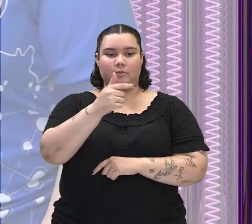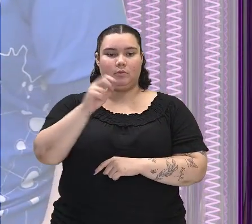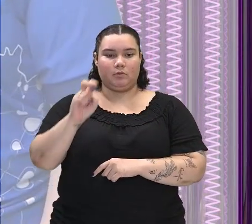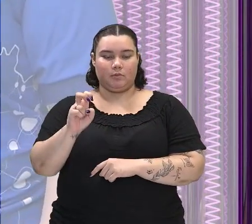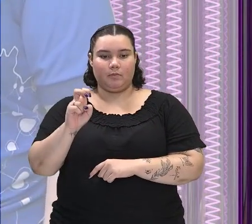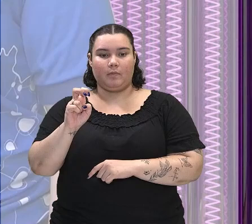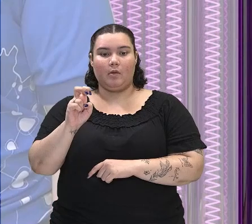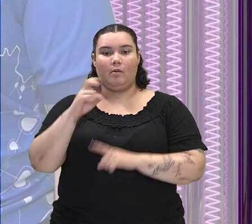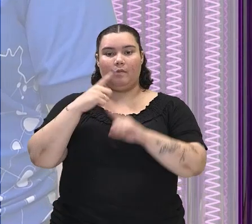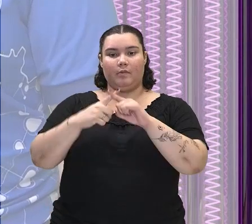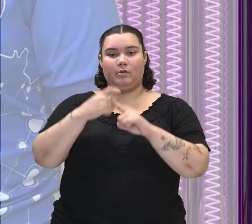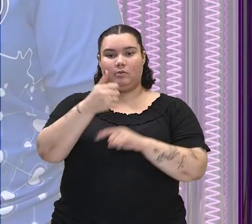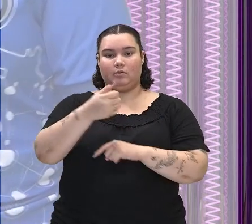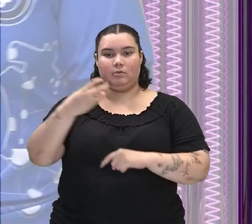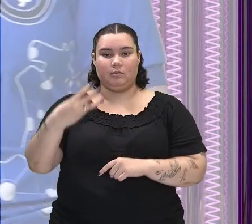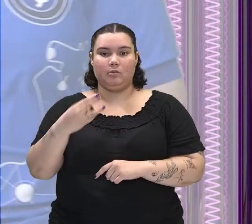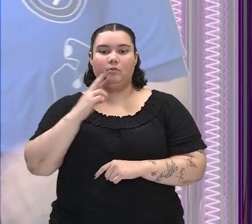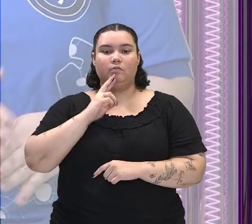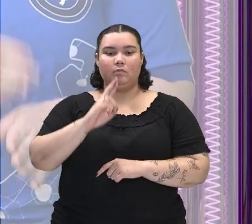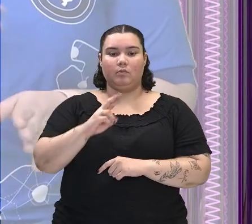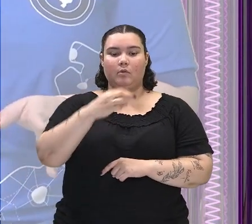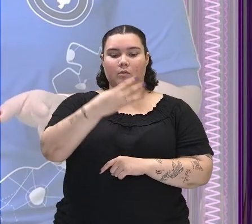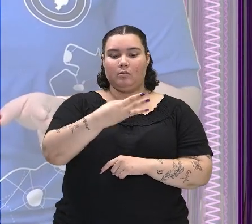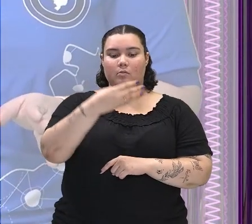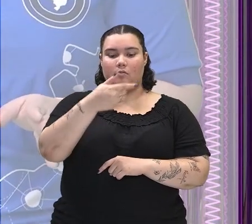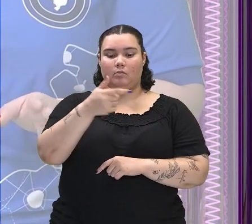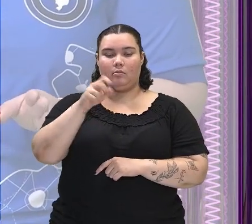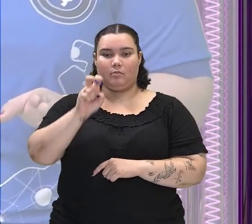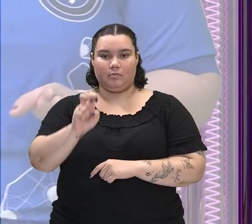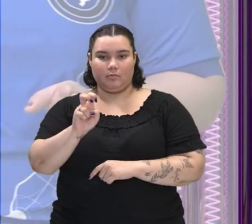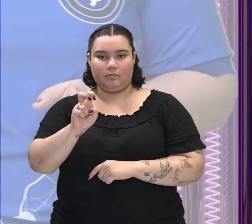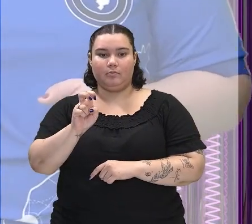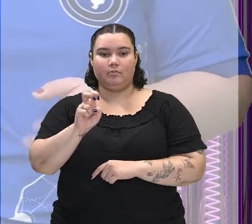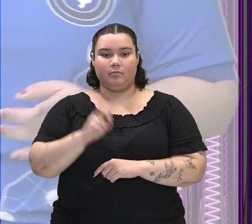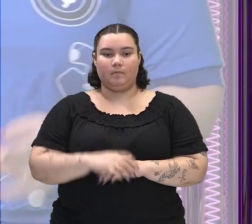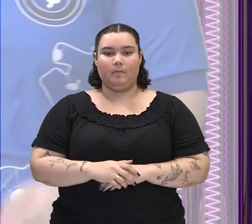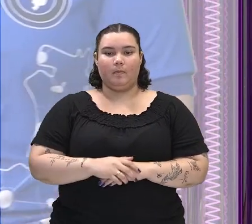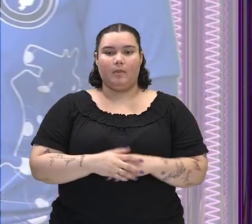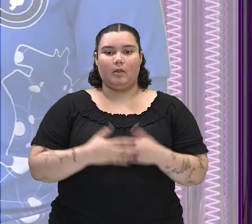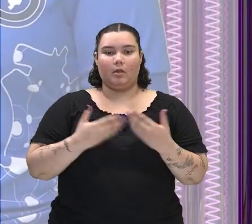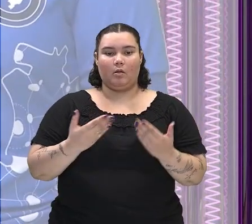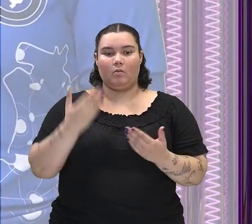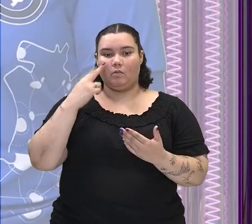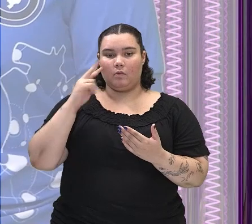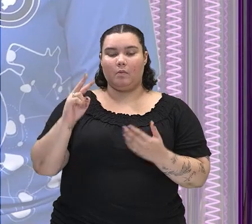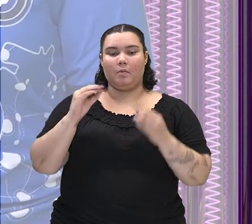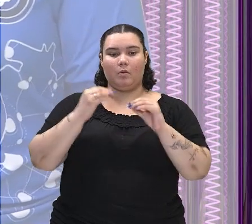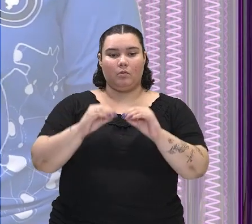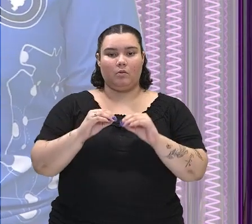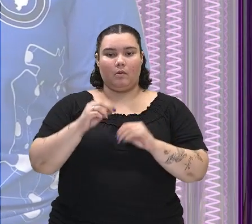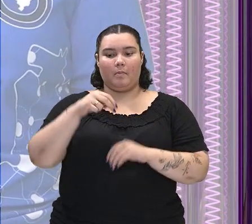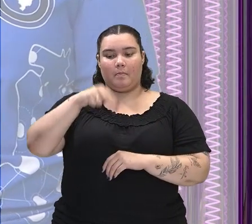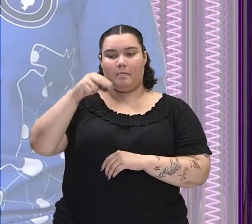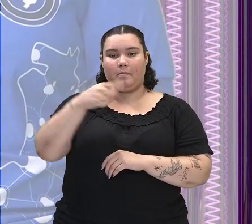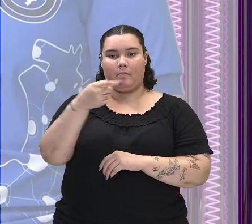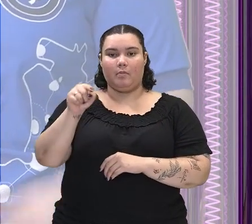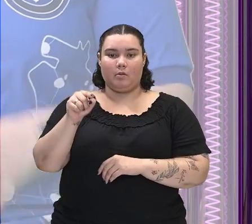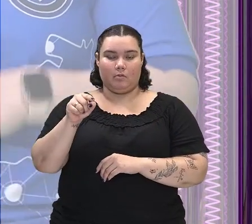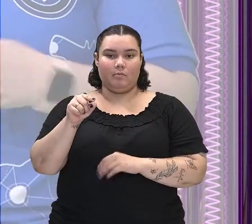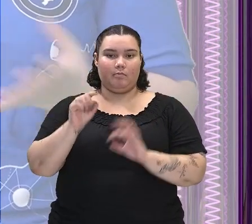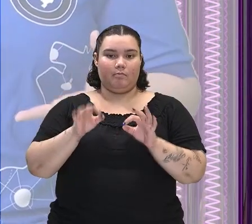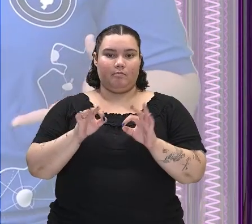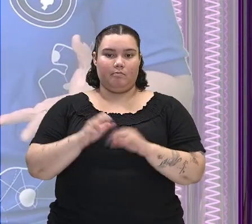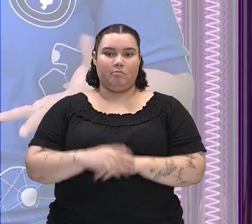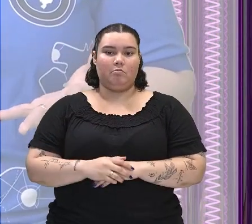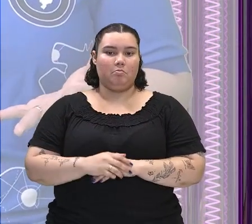multiplicação aqui de 25 vezes 13, vai dar 325. E aí, vejam que eu deixei o resultado como π, né?